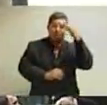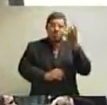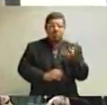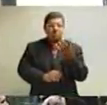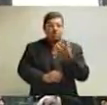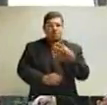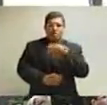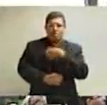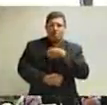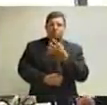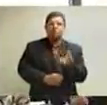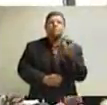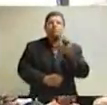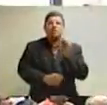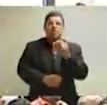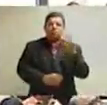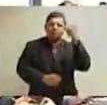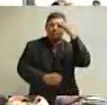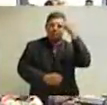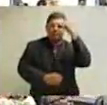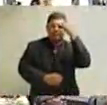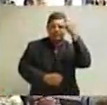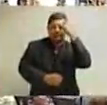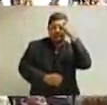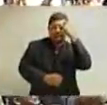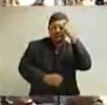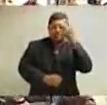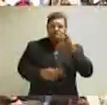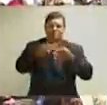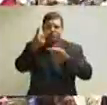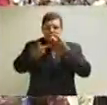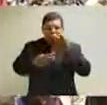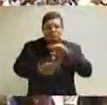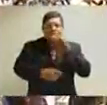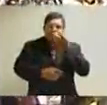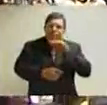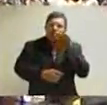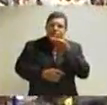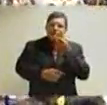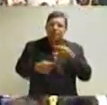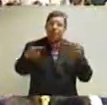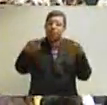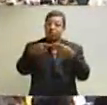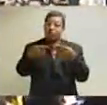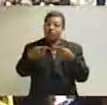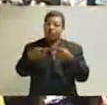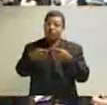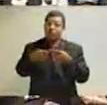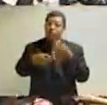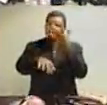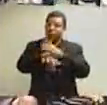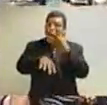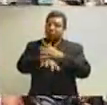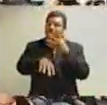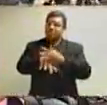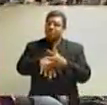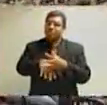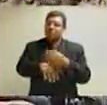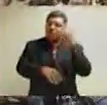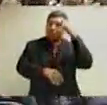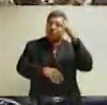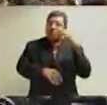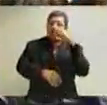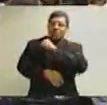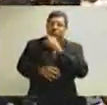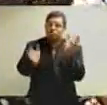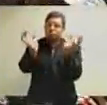que é o momento de pensar, falar, decidir e agir, pensando